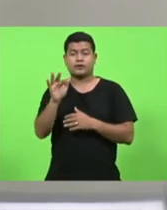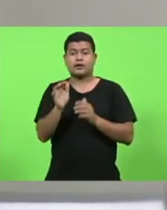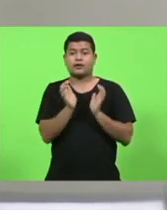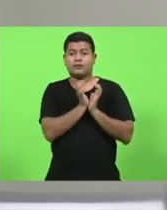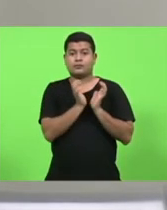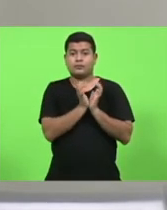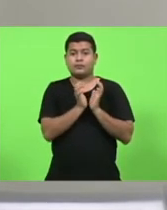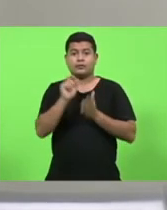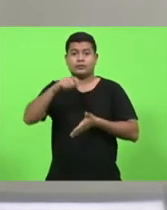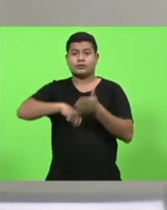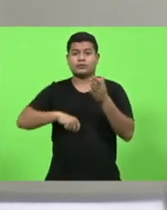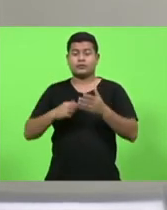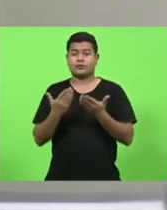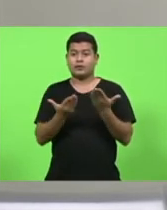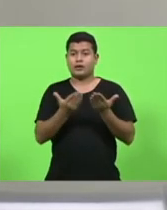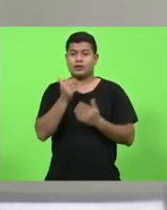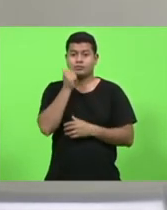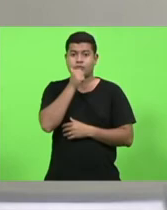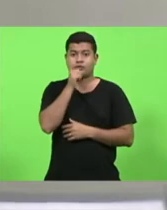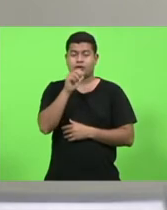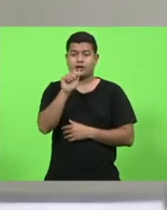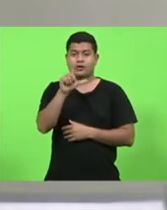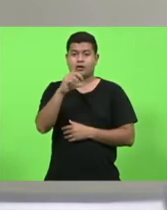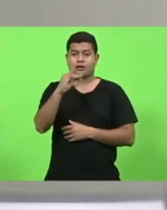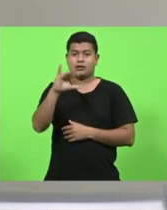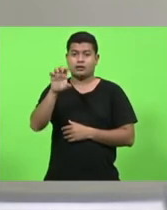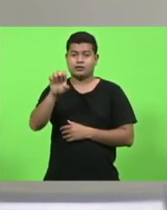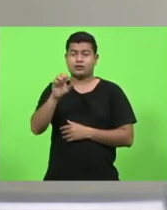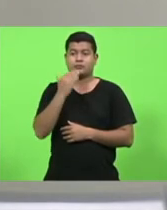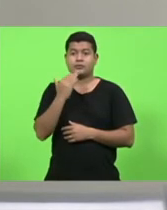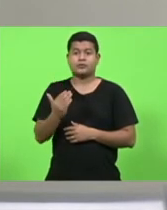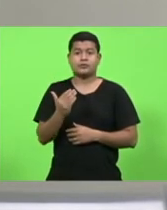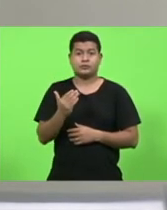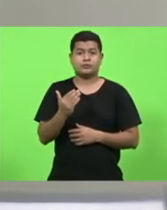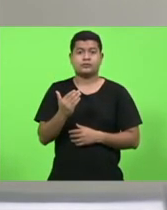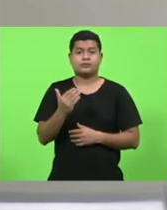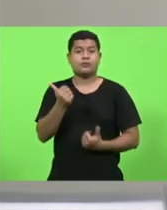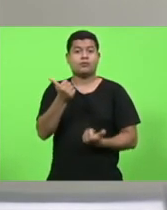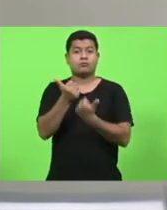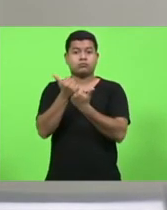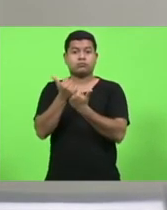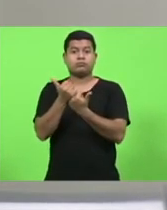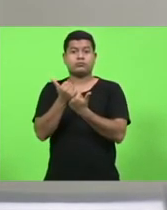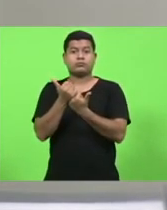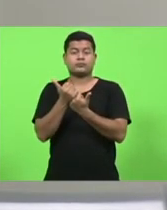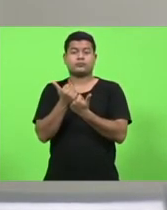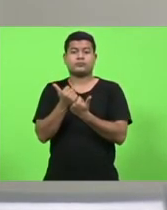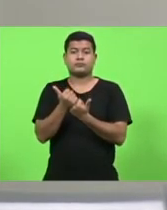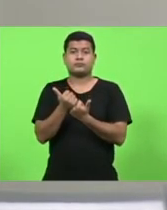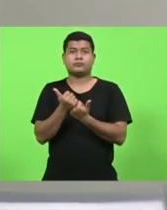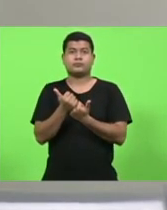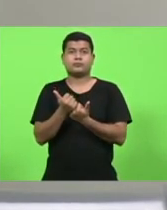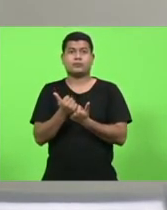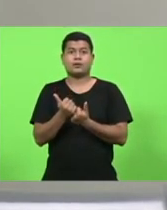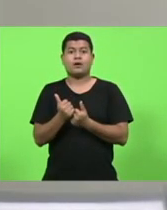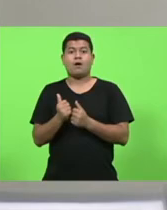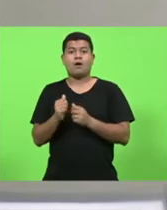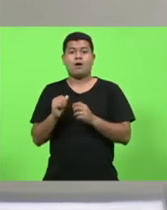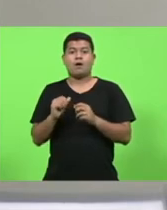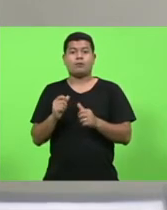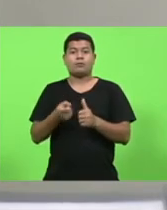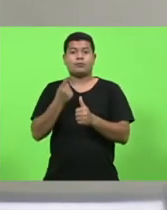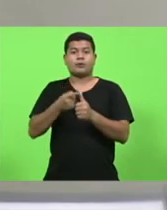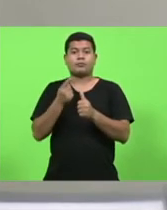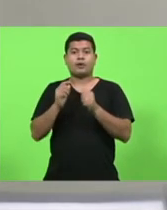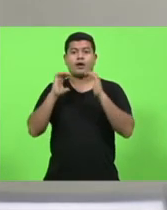subscrito pela senhora Alice Kirten, solicitando o apoio para o primeiro congresso